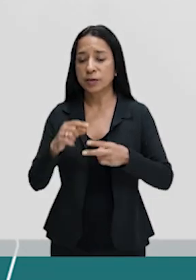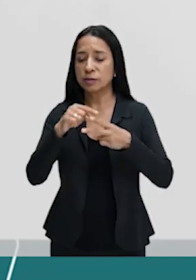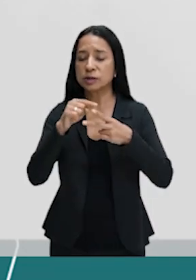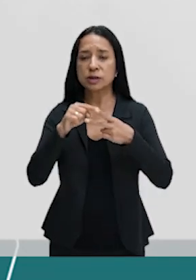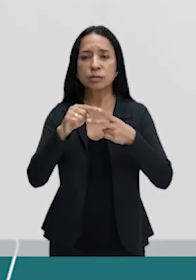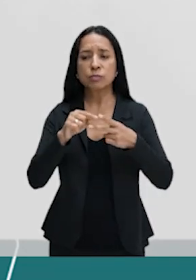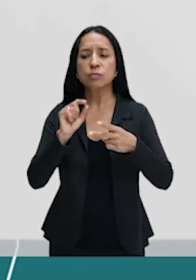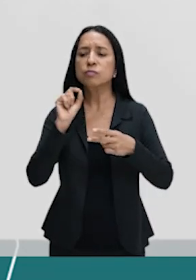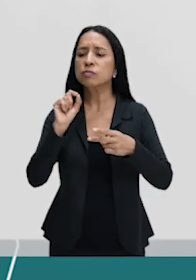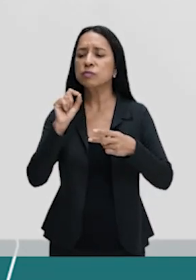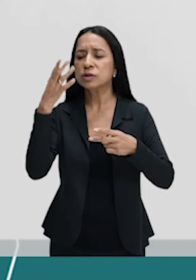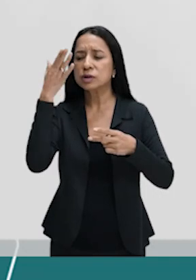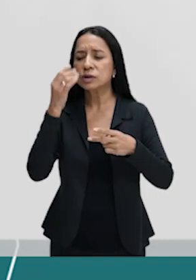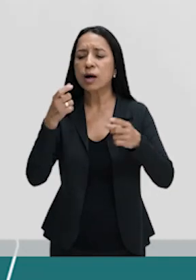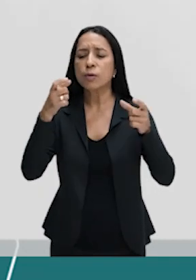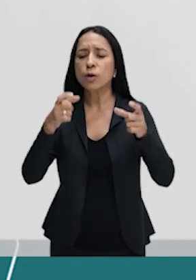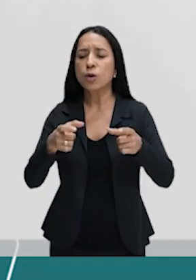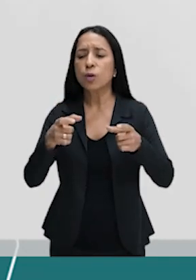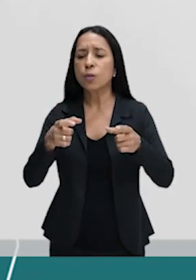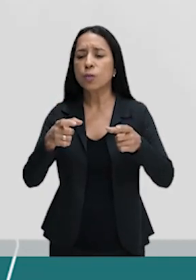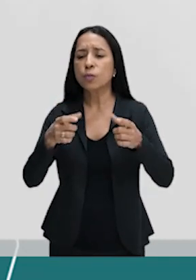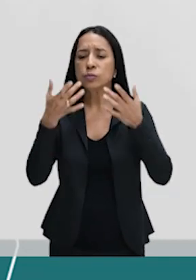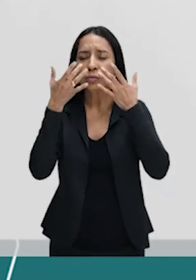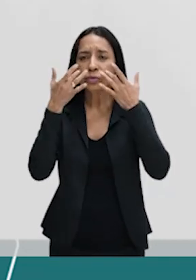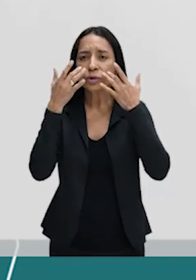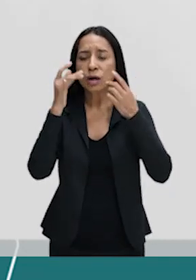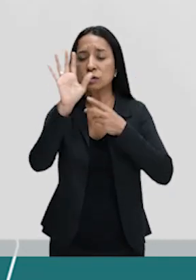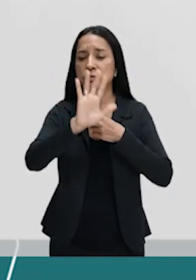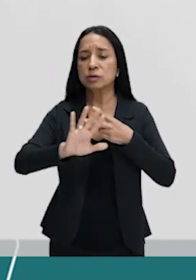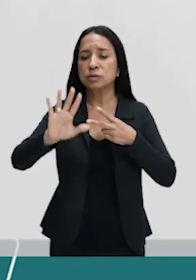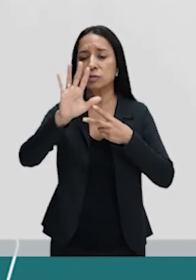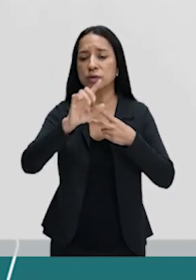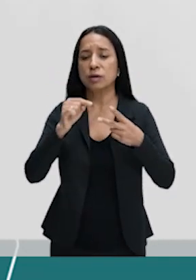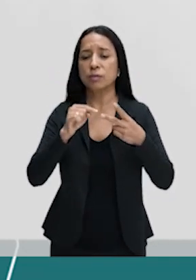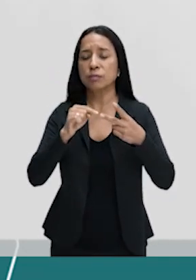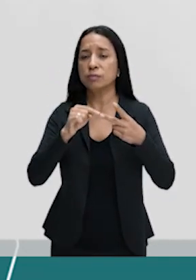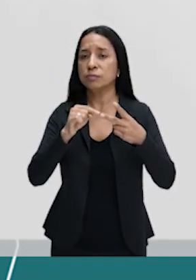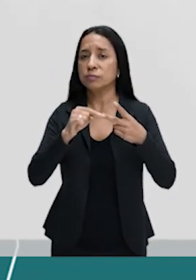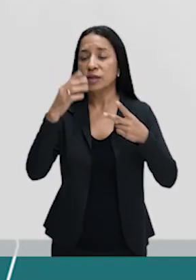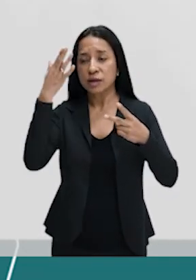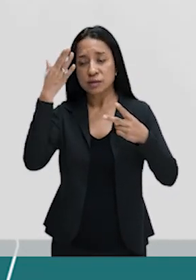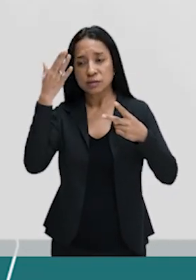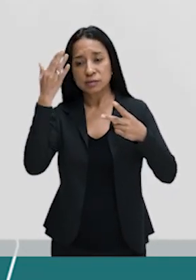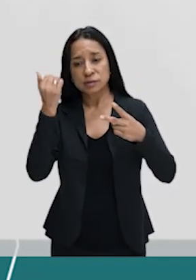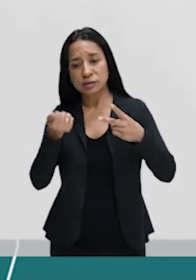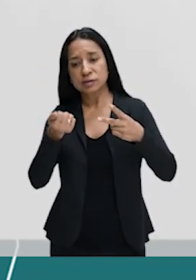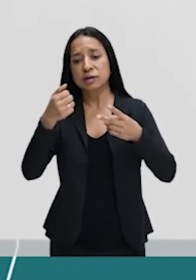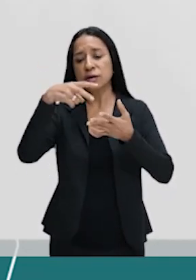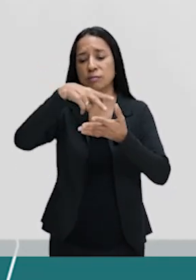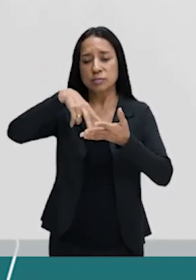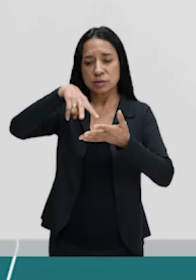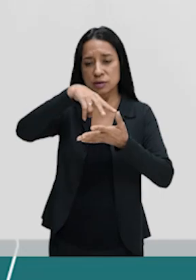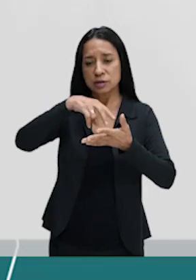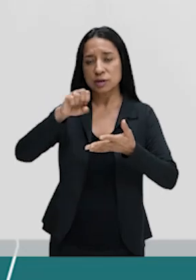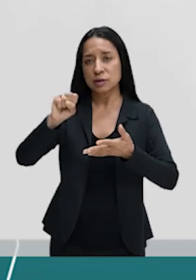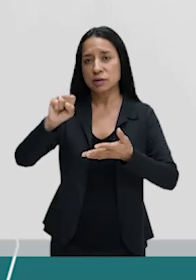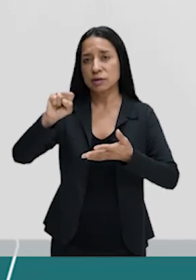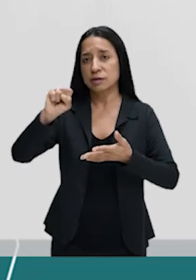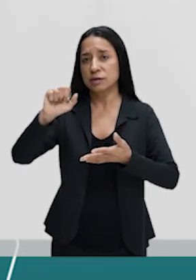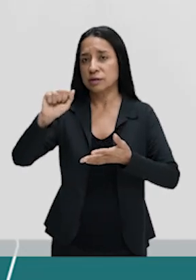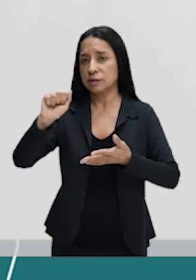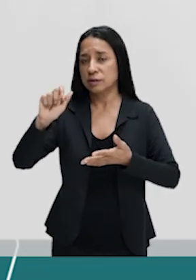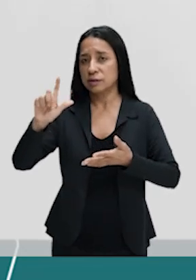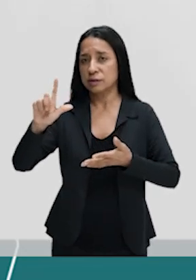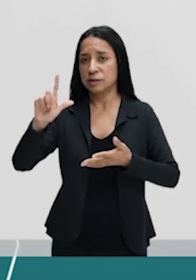sabe onde está o Teatro Nacional? Sabes bailar salsa? Você sabe bailar salsa? Você sabe dançar salsa?